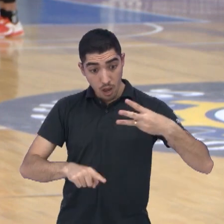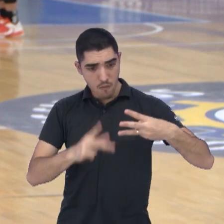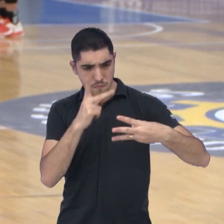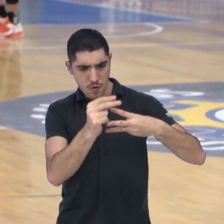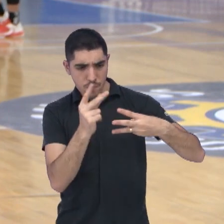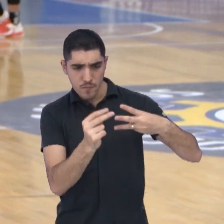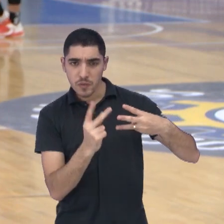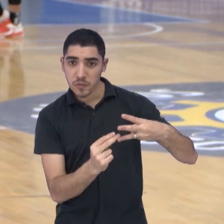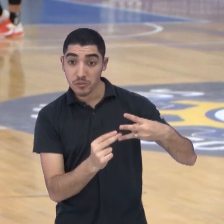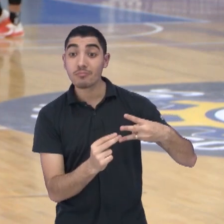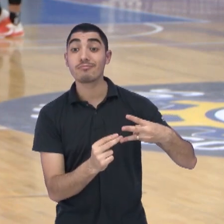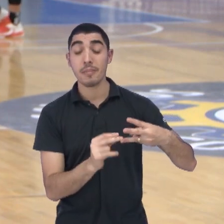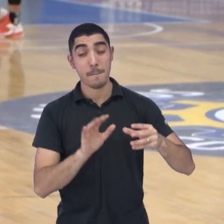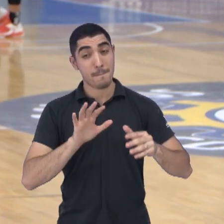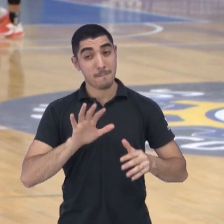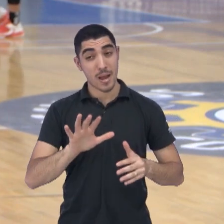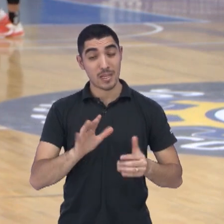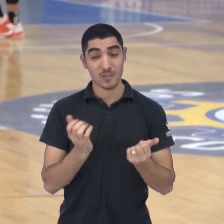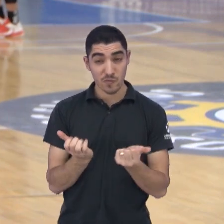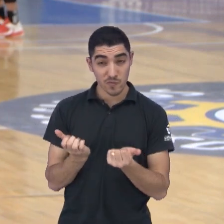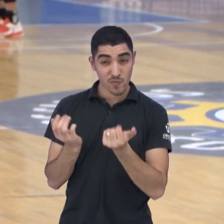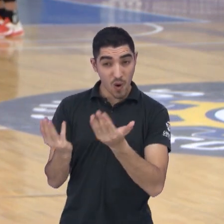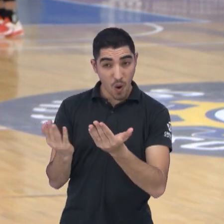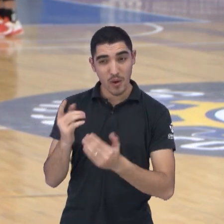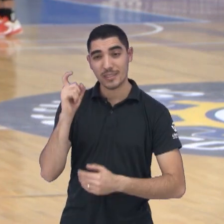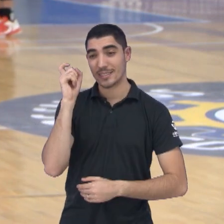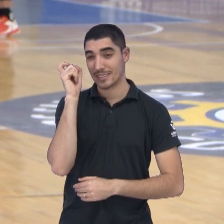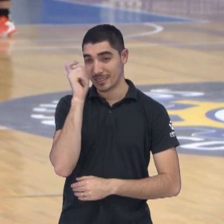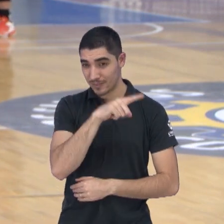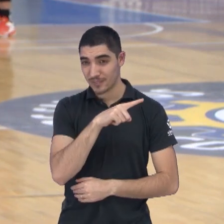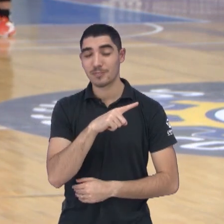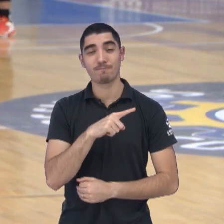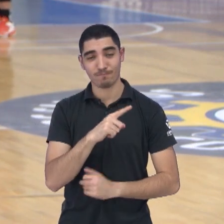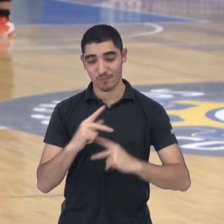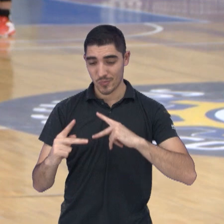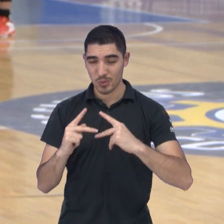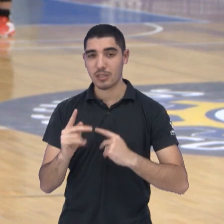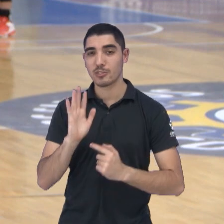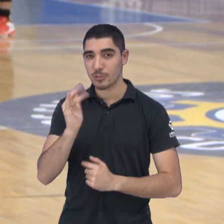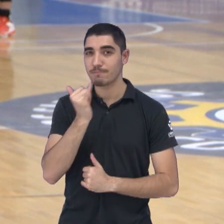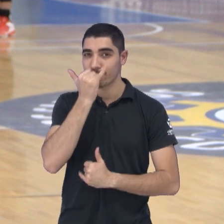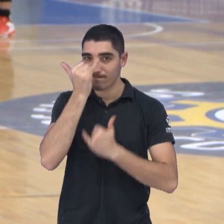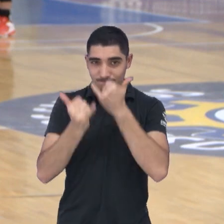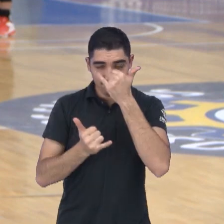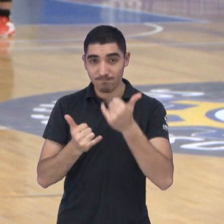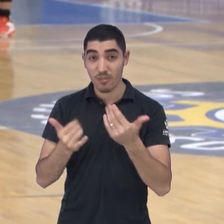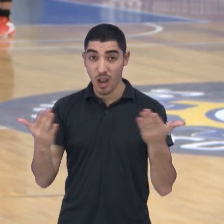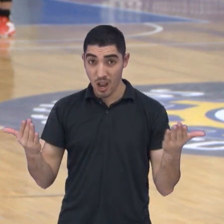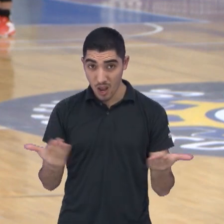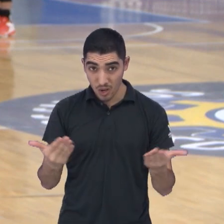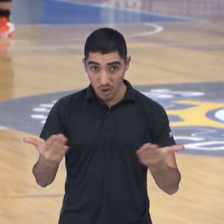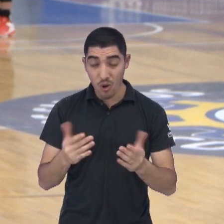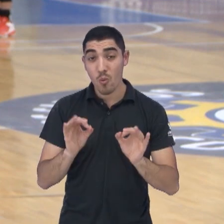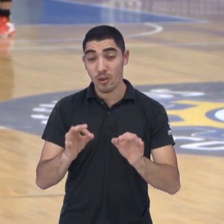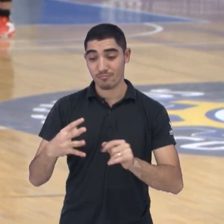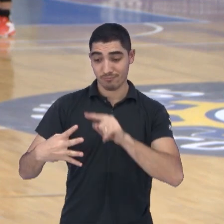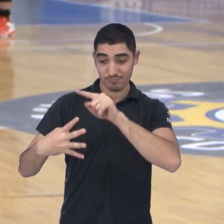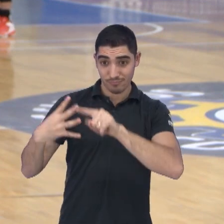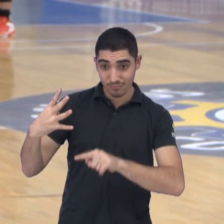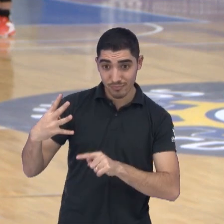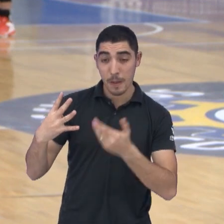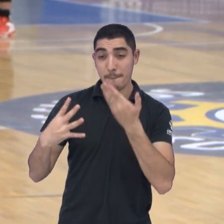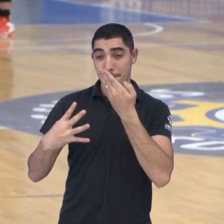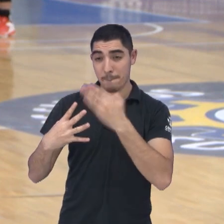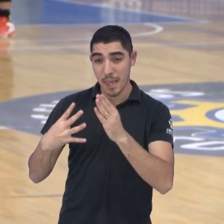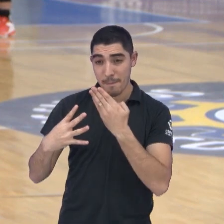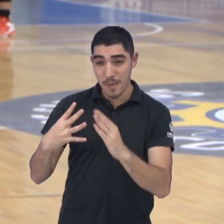3 jogos, mas tem vacilado quando precisa atuar fora dos seus domínios. Até o momento, são 4 derrotas